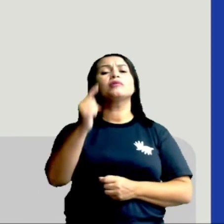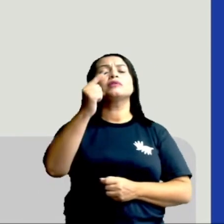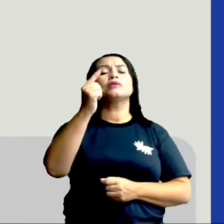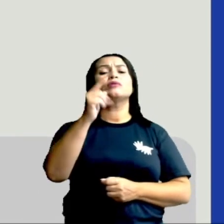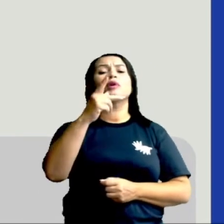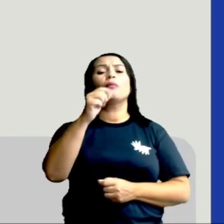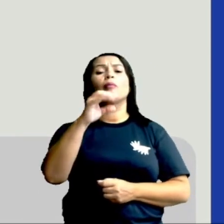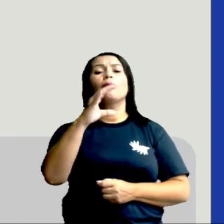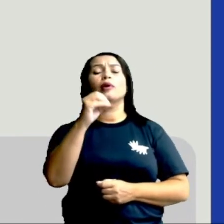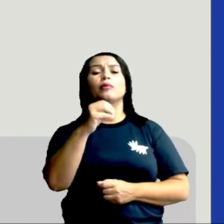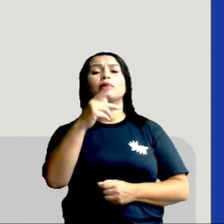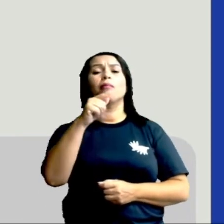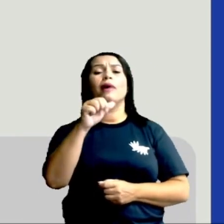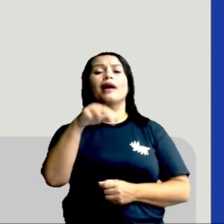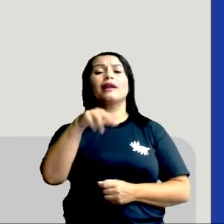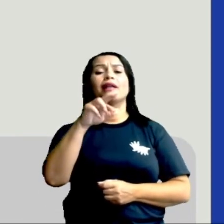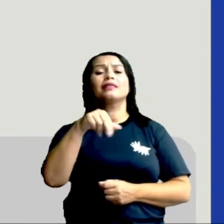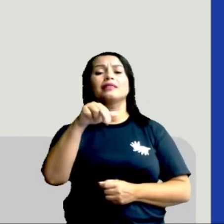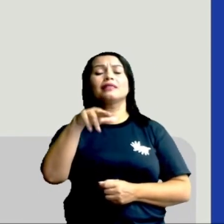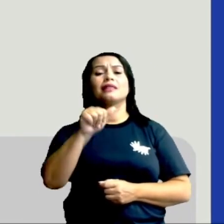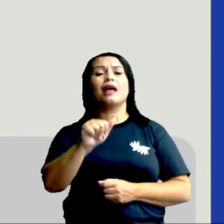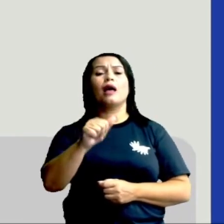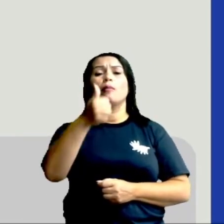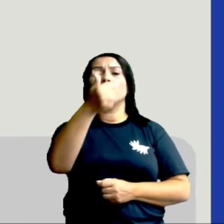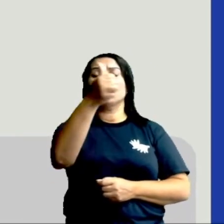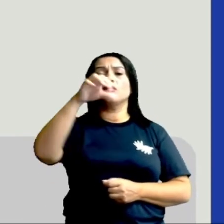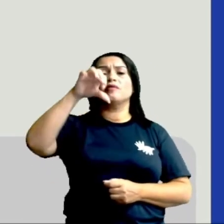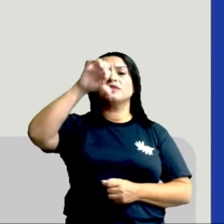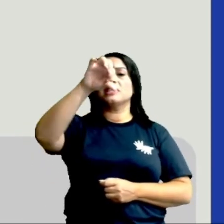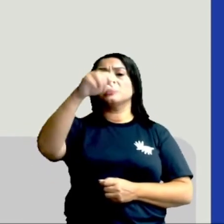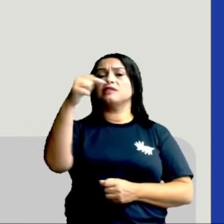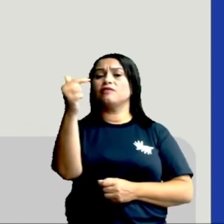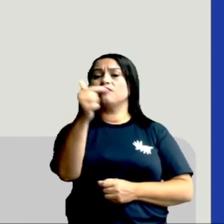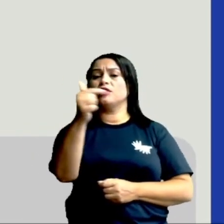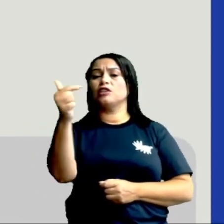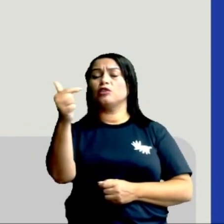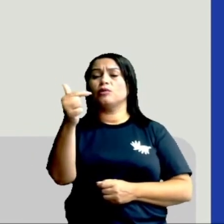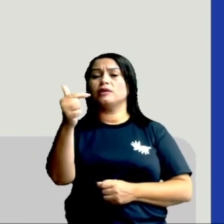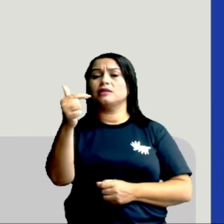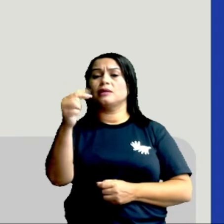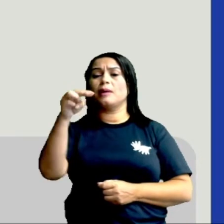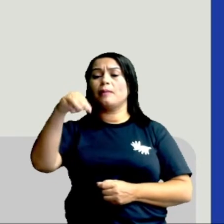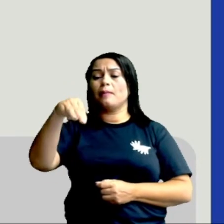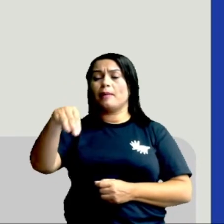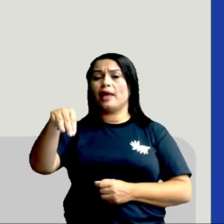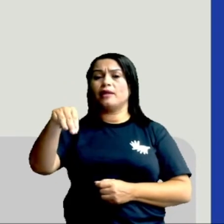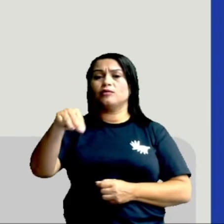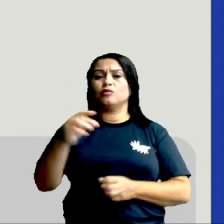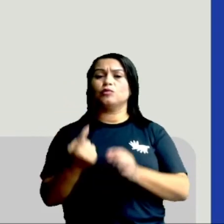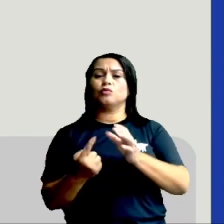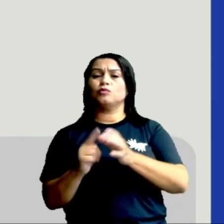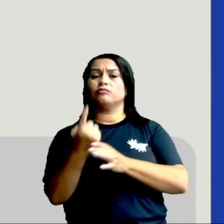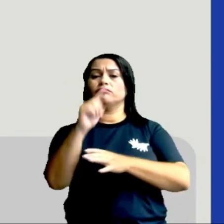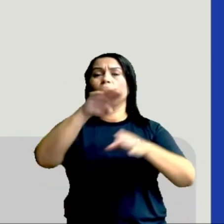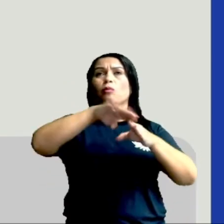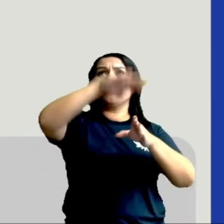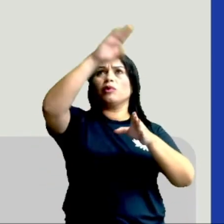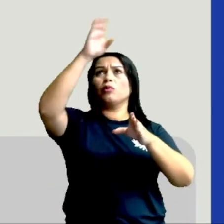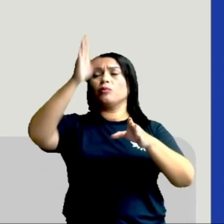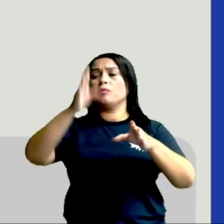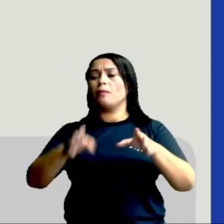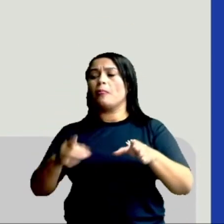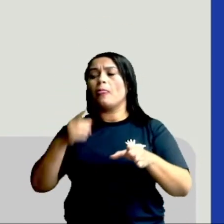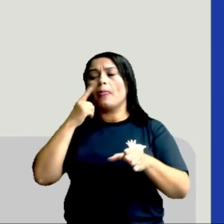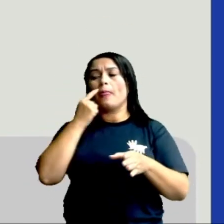Paraná, com altitude de 1.922 metros. Temos aqui a imagem dessa Serra do Mar